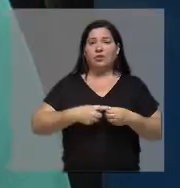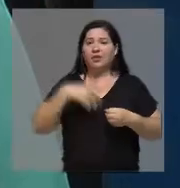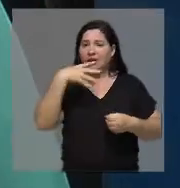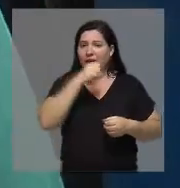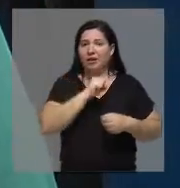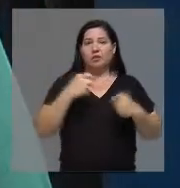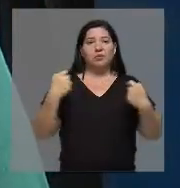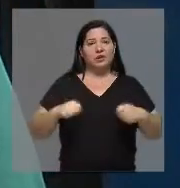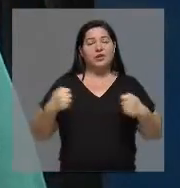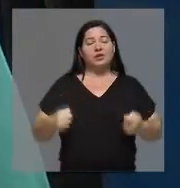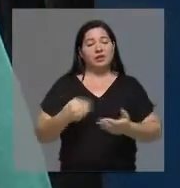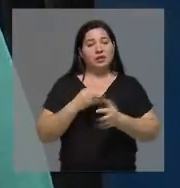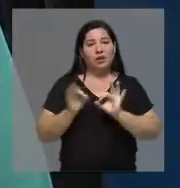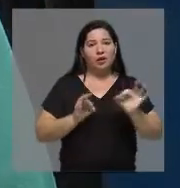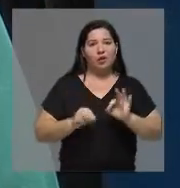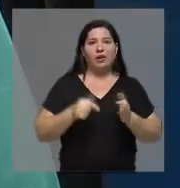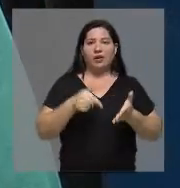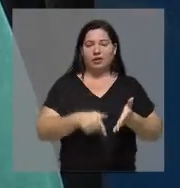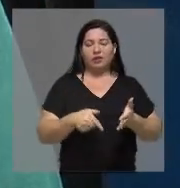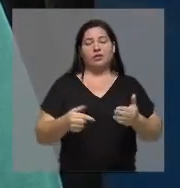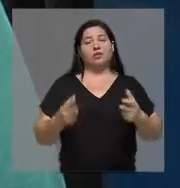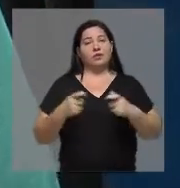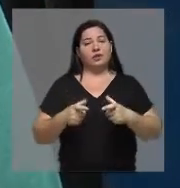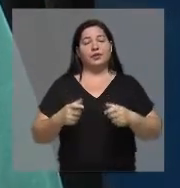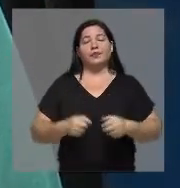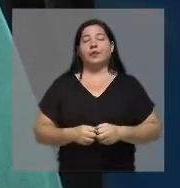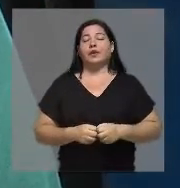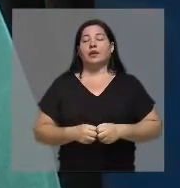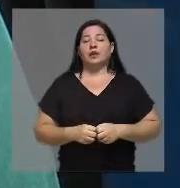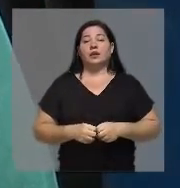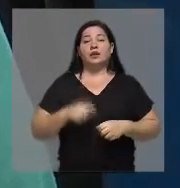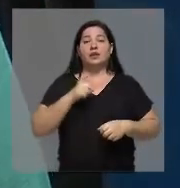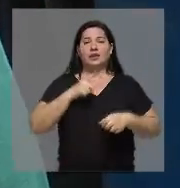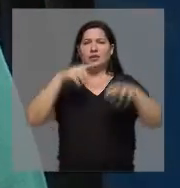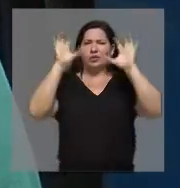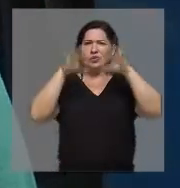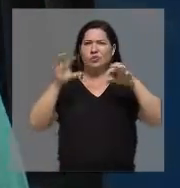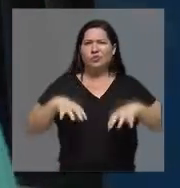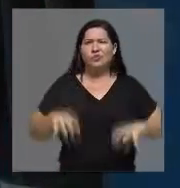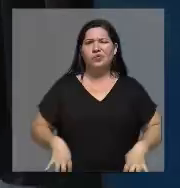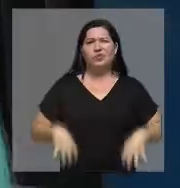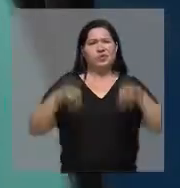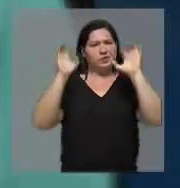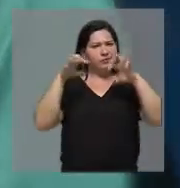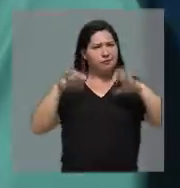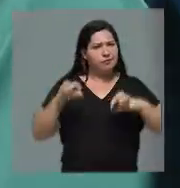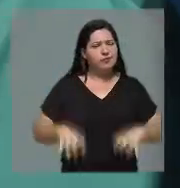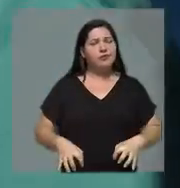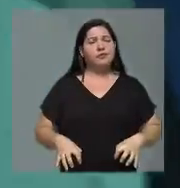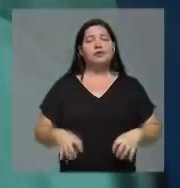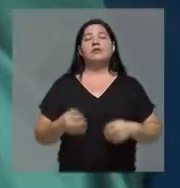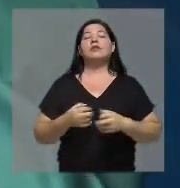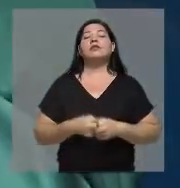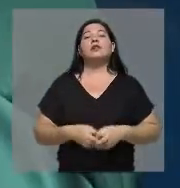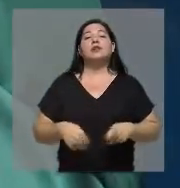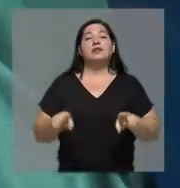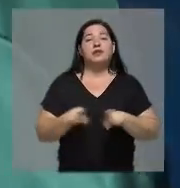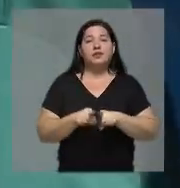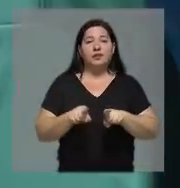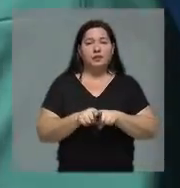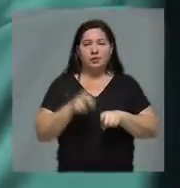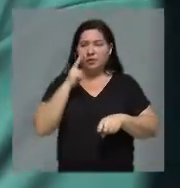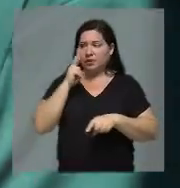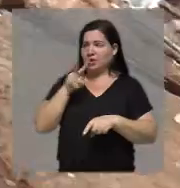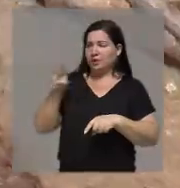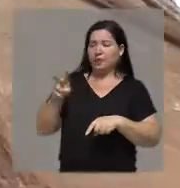arrumando a entrada do bairro aqui. Também quando chove, chuvas torrenciais muito fortes, pode ver que nosso bairro tem uma descida, certo?